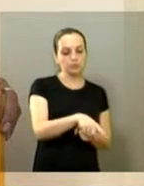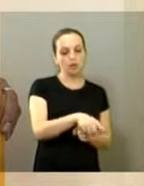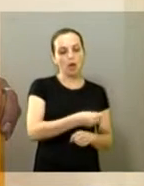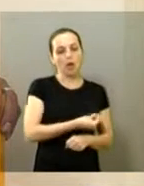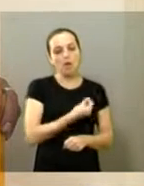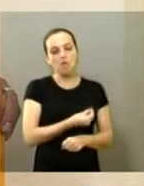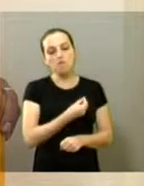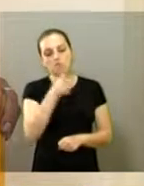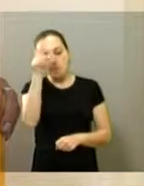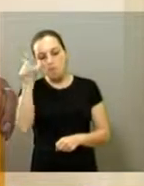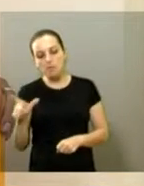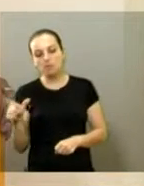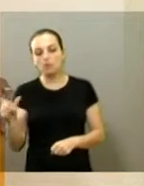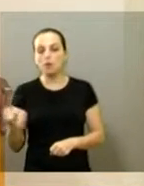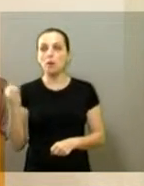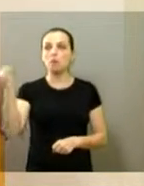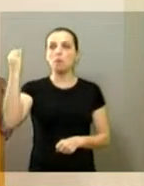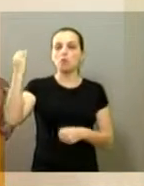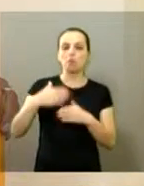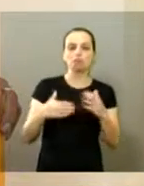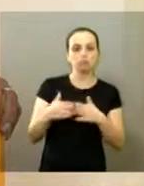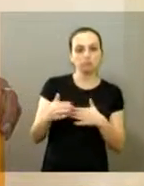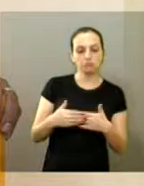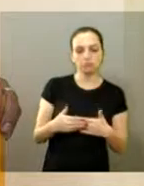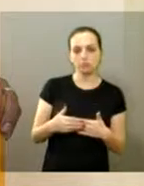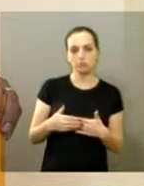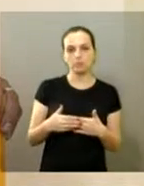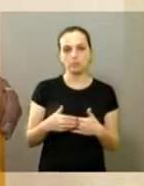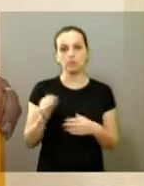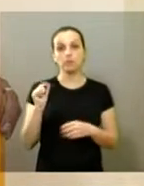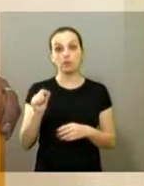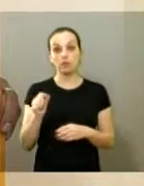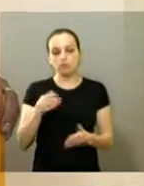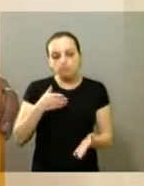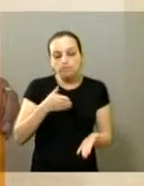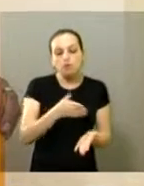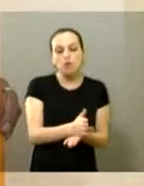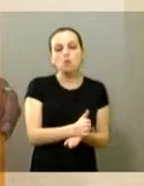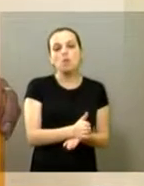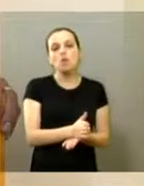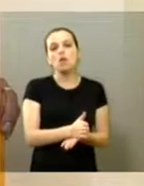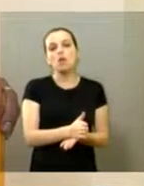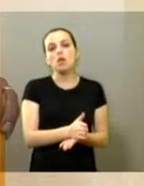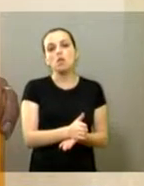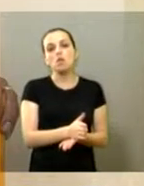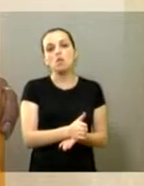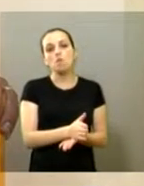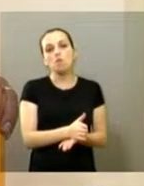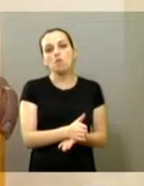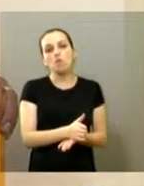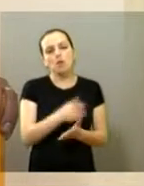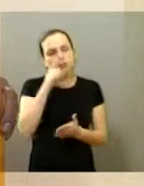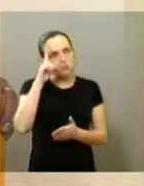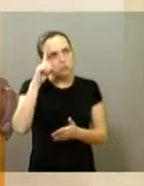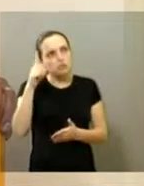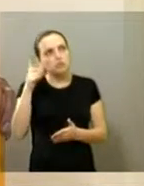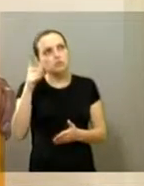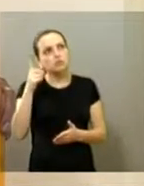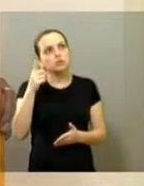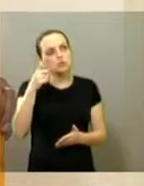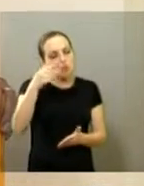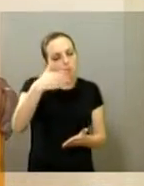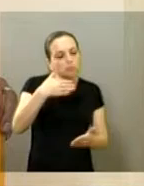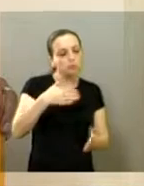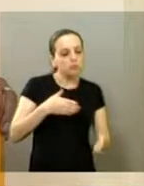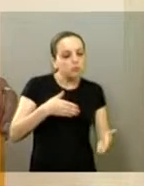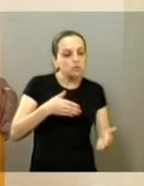humano é mais importante que qualquer coisa. E fui lá, encostei minha caminhonete, estava subindo um dia. Falei, eu vou parar e vou tirar.